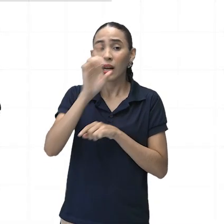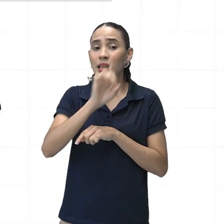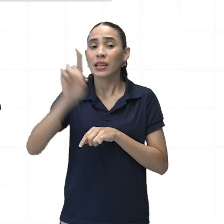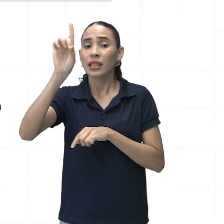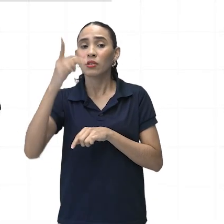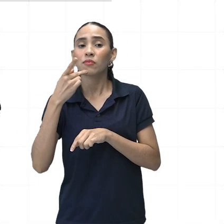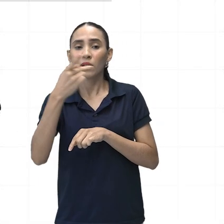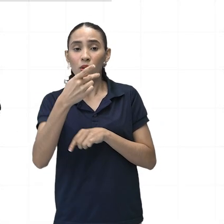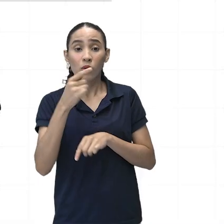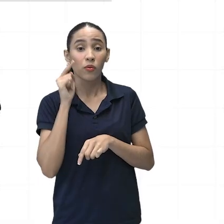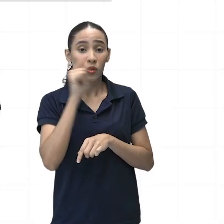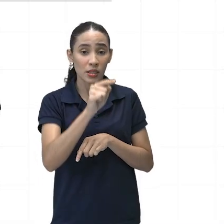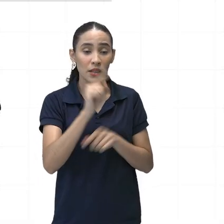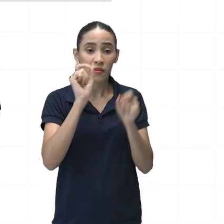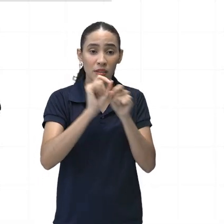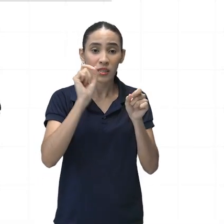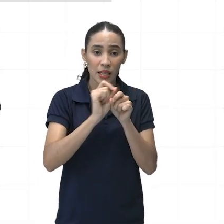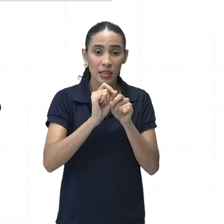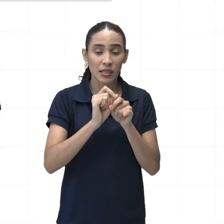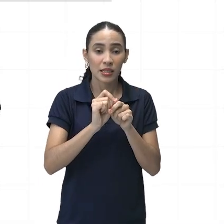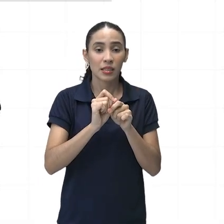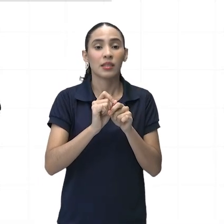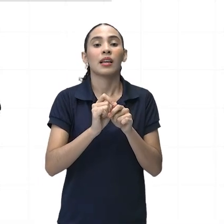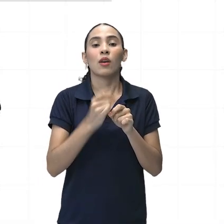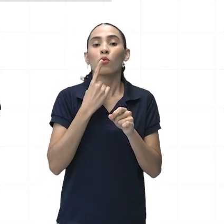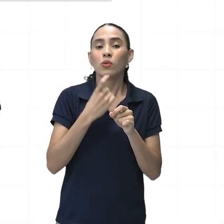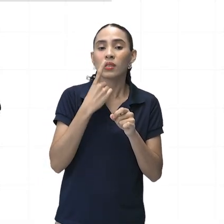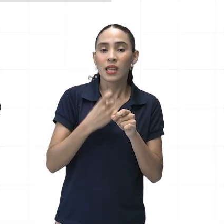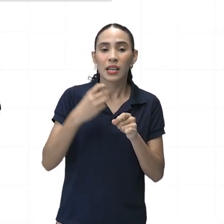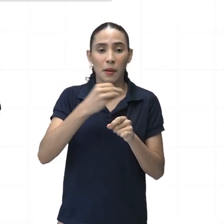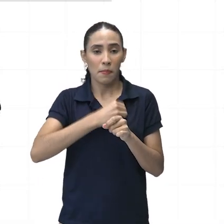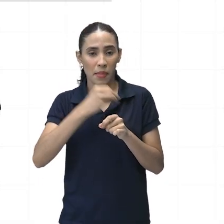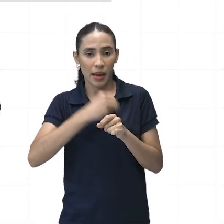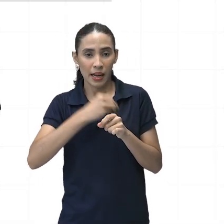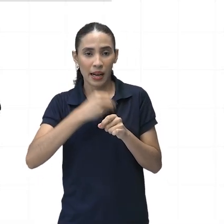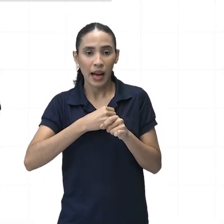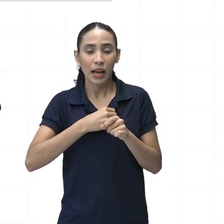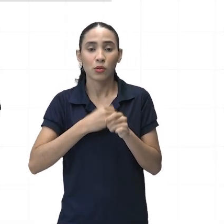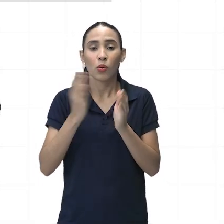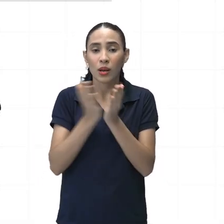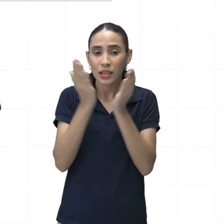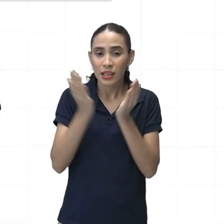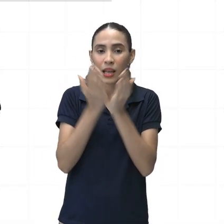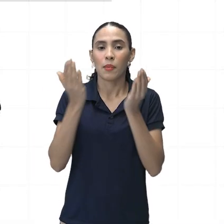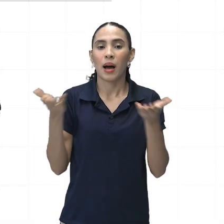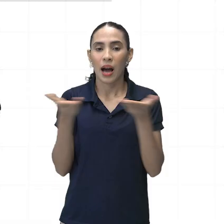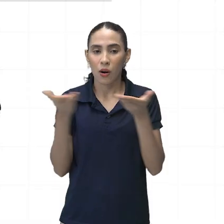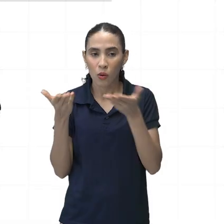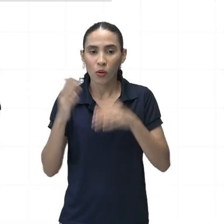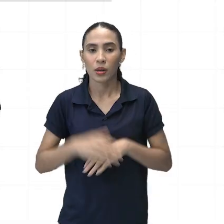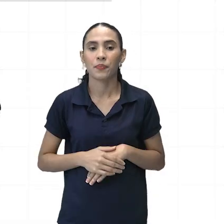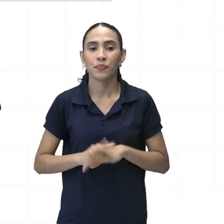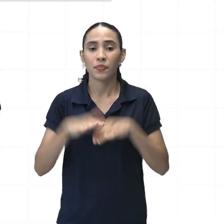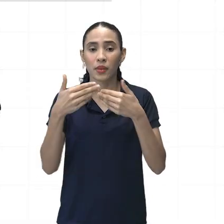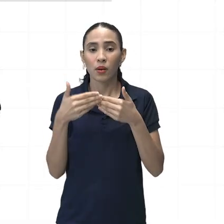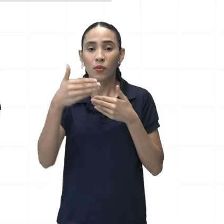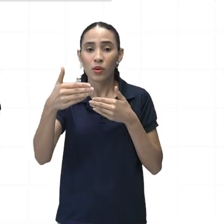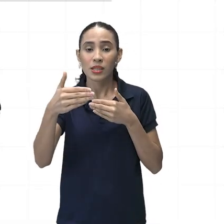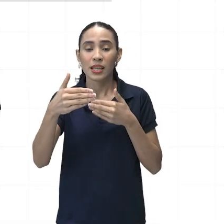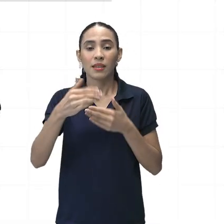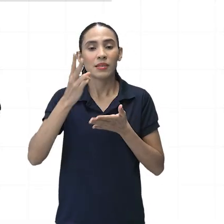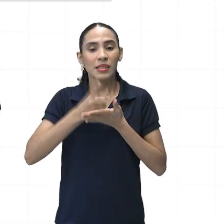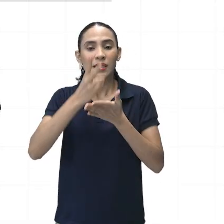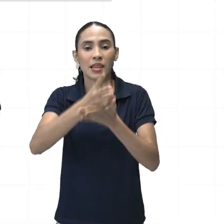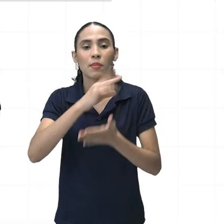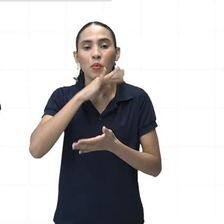que fizeste? Eis que a voz do sangue do teu irmão clama por mim desde a terra. De hora em diante serás maldito